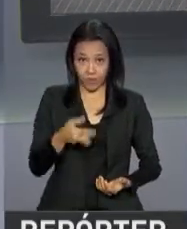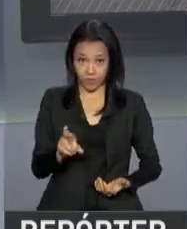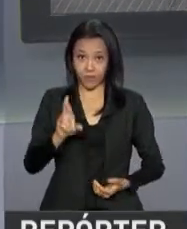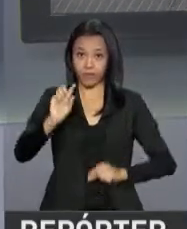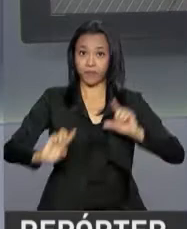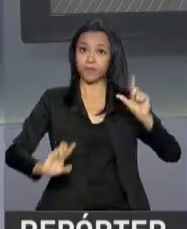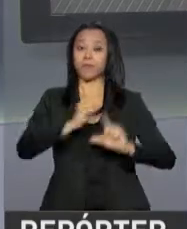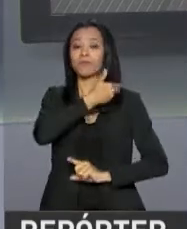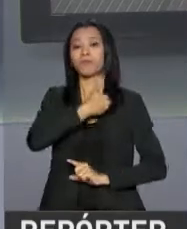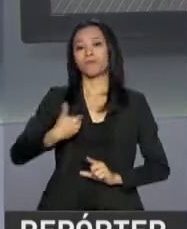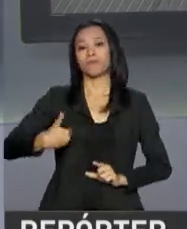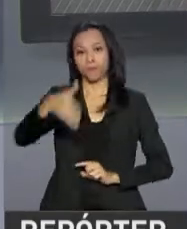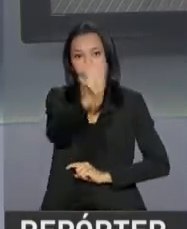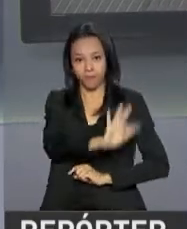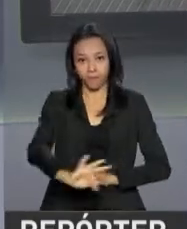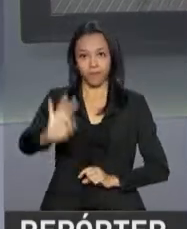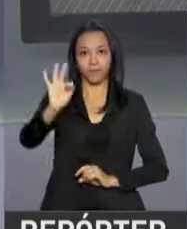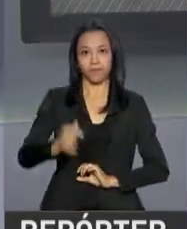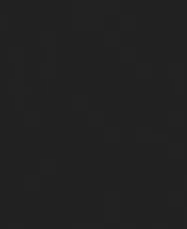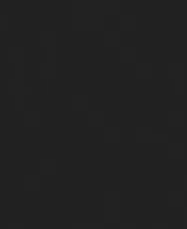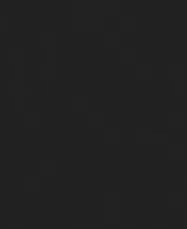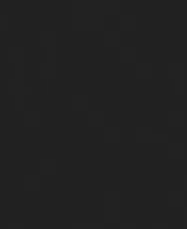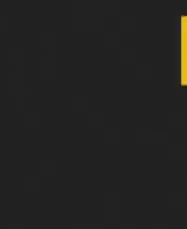nbr a tv do governo federal